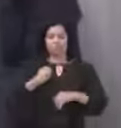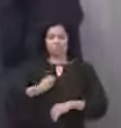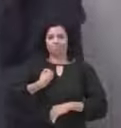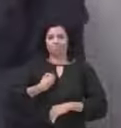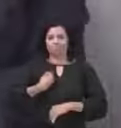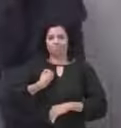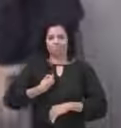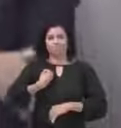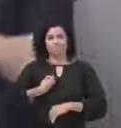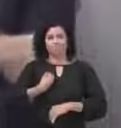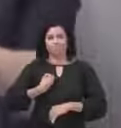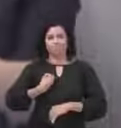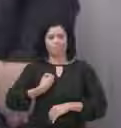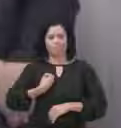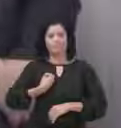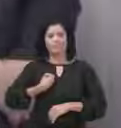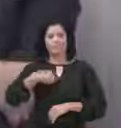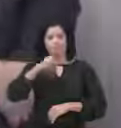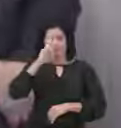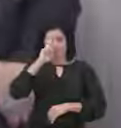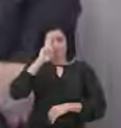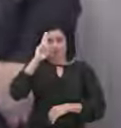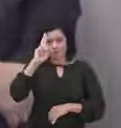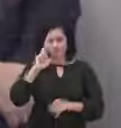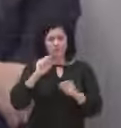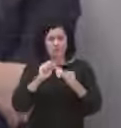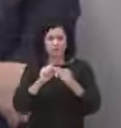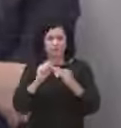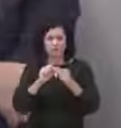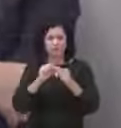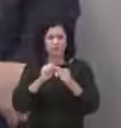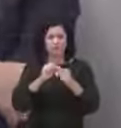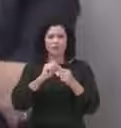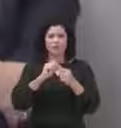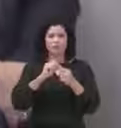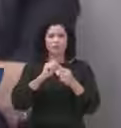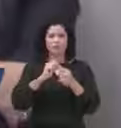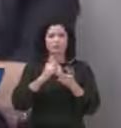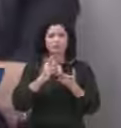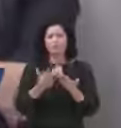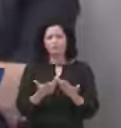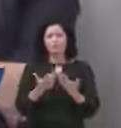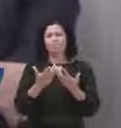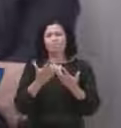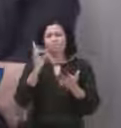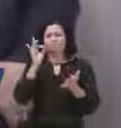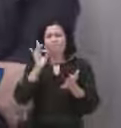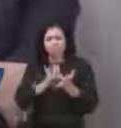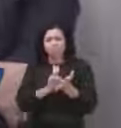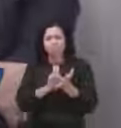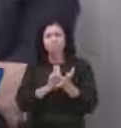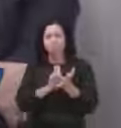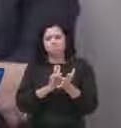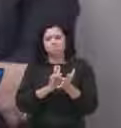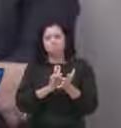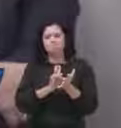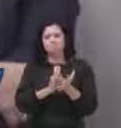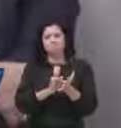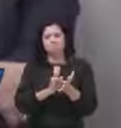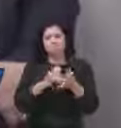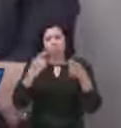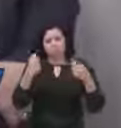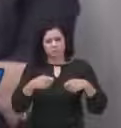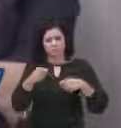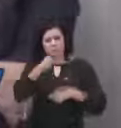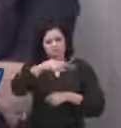para vários segmentos, o presidente do Conselho fazer afirmações que são verdadeiras e contundentes, precisa que essa